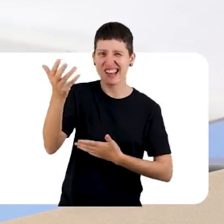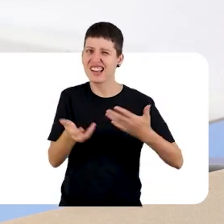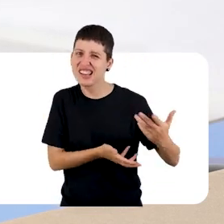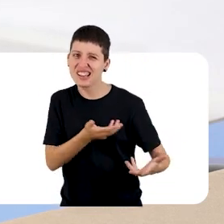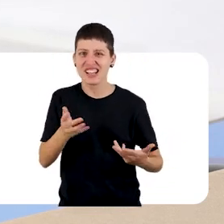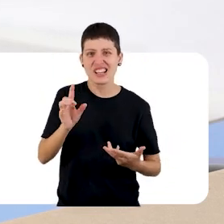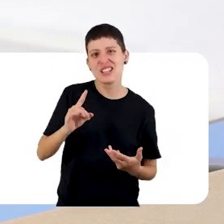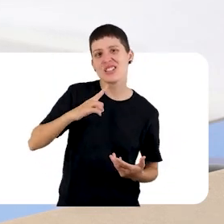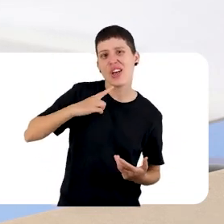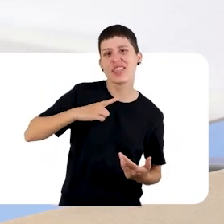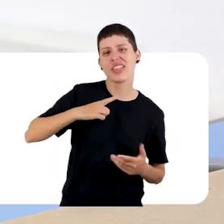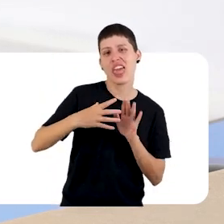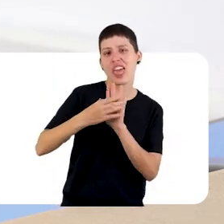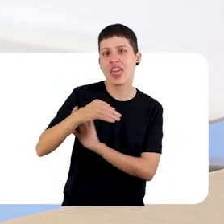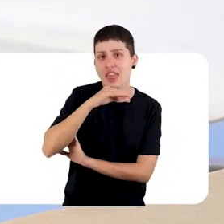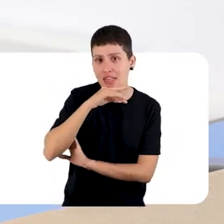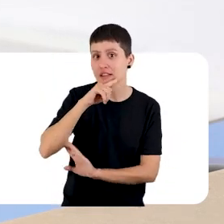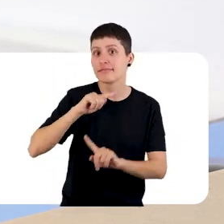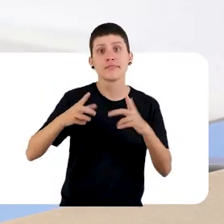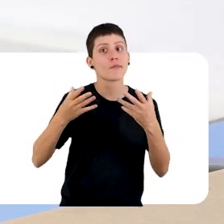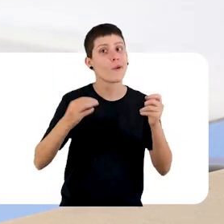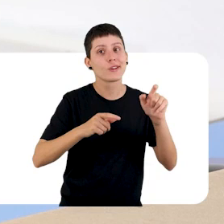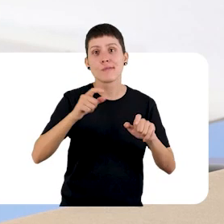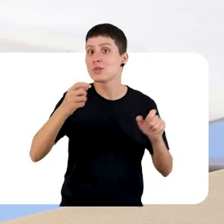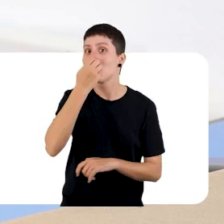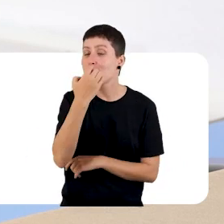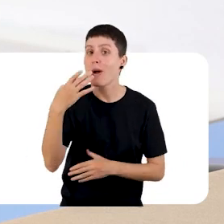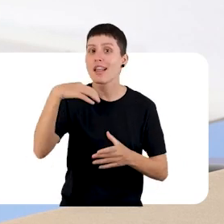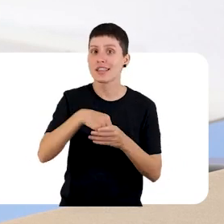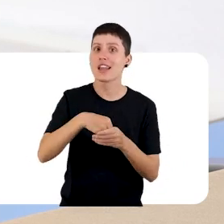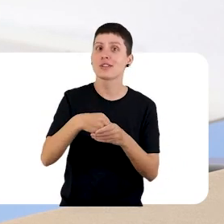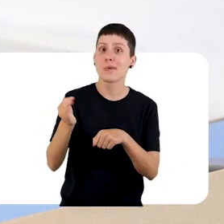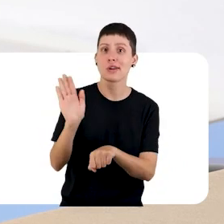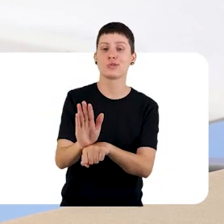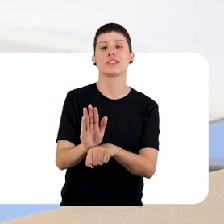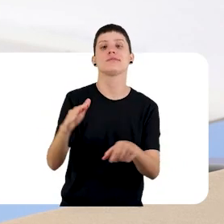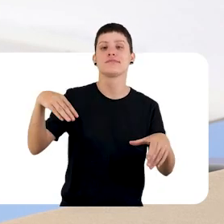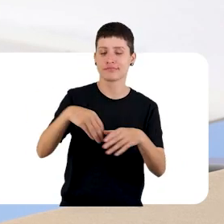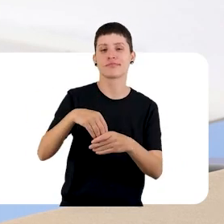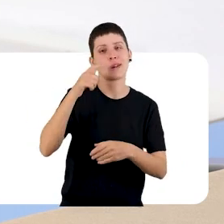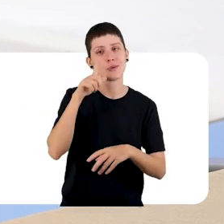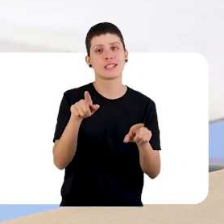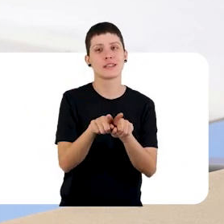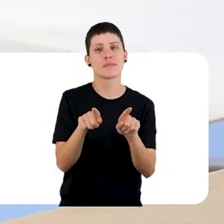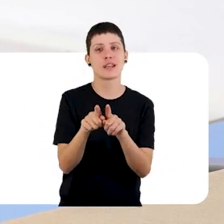acham que só temos ali exemplos maus, né? Mas tem muitas pessoas muito boas. E dentro disso eu